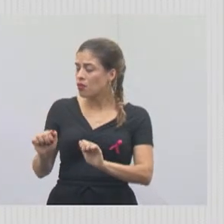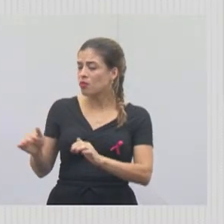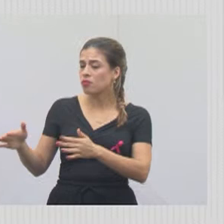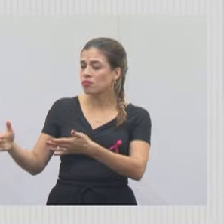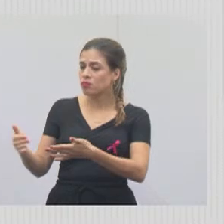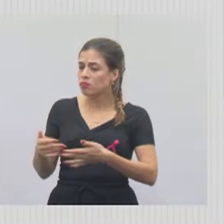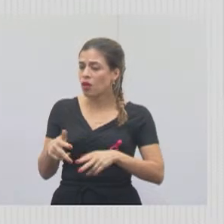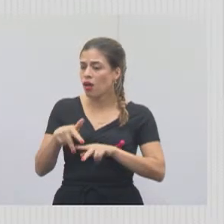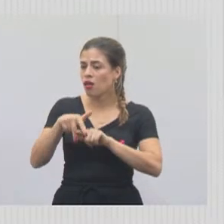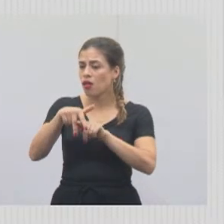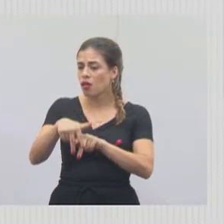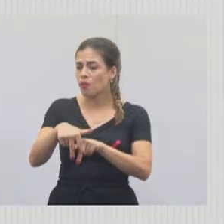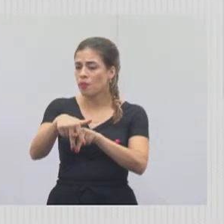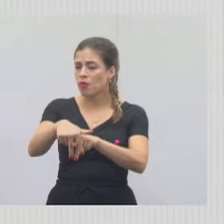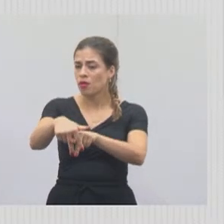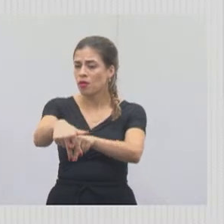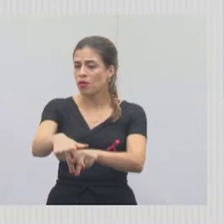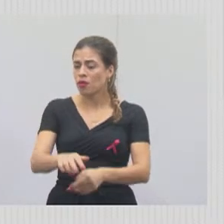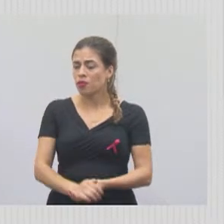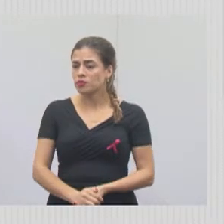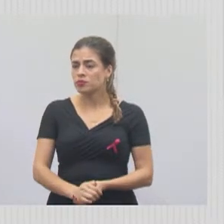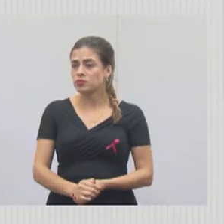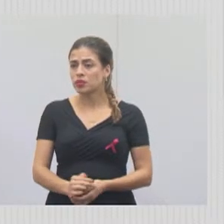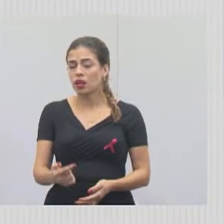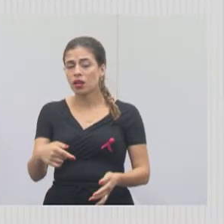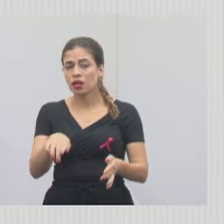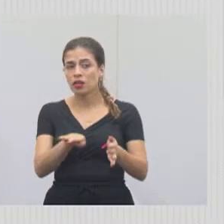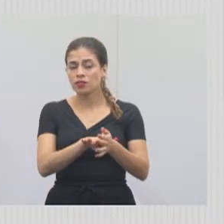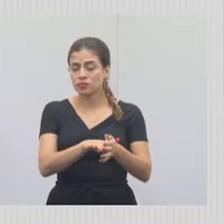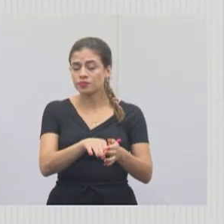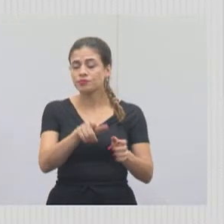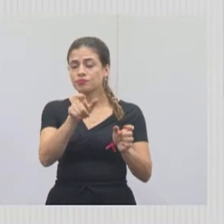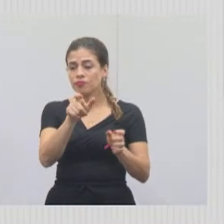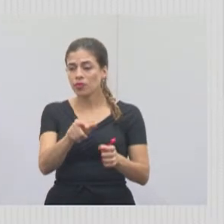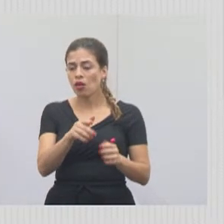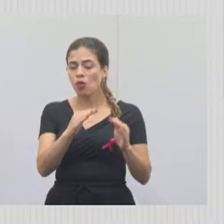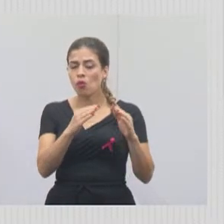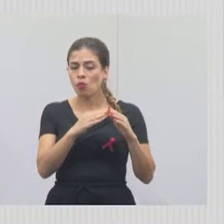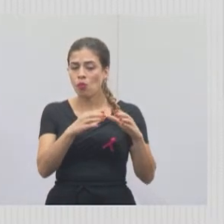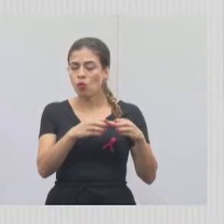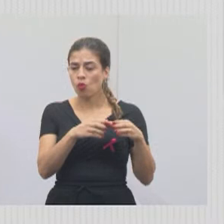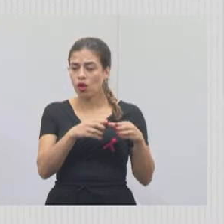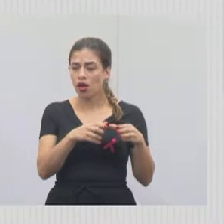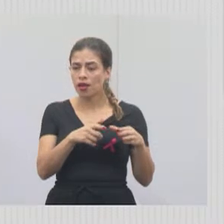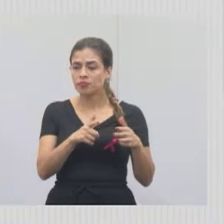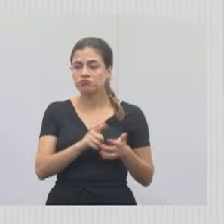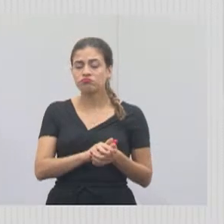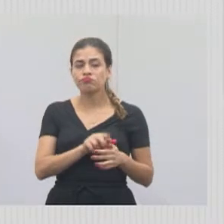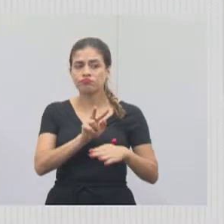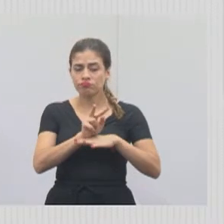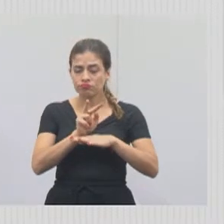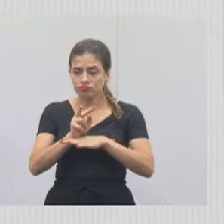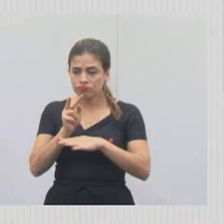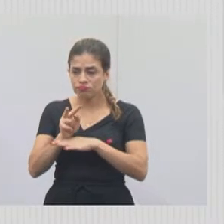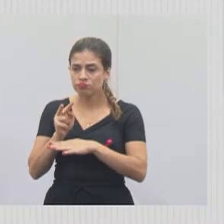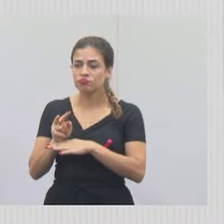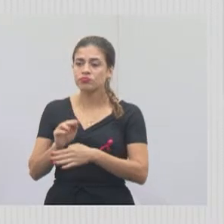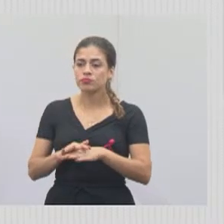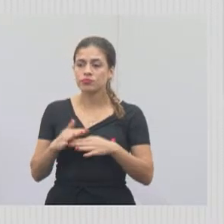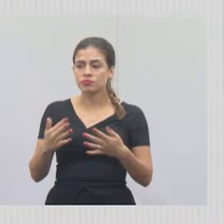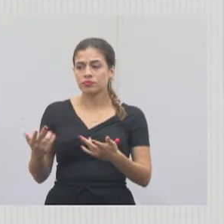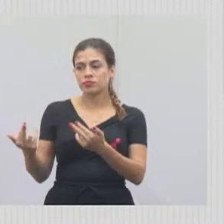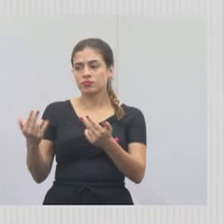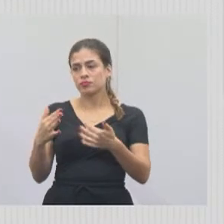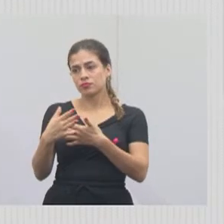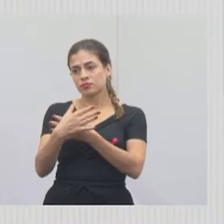teu jumento e levou ele para uma hospedaria e deu toda a assistência para aquele homem. Assim a Igreja Universal